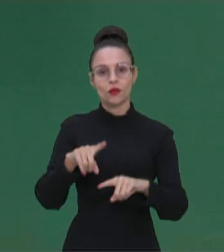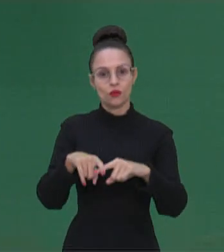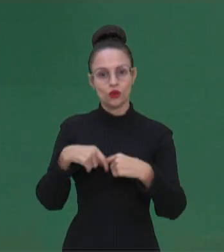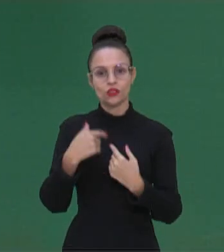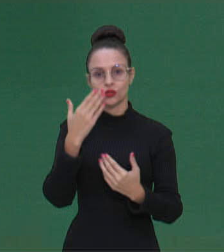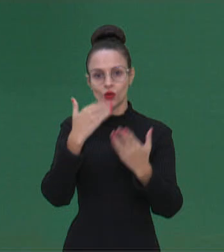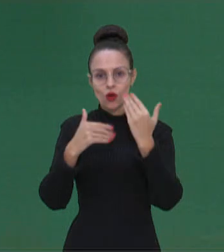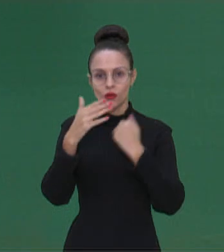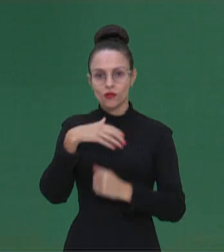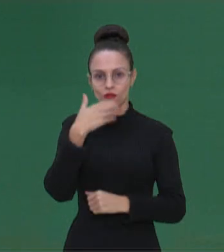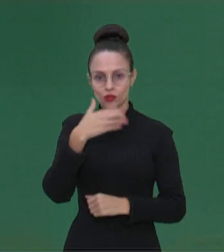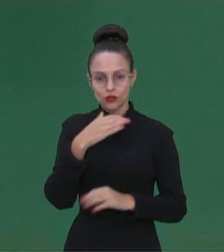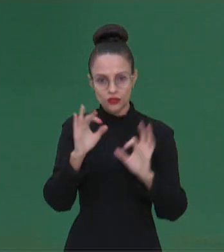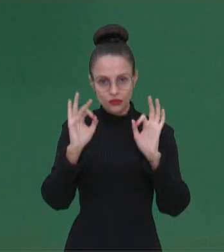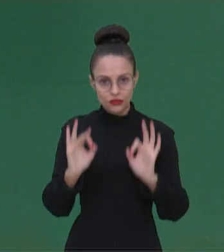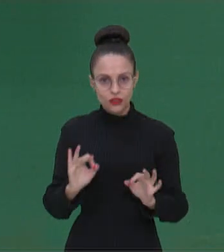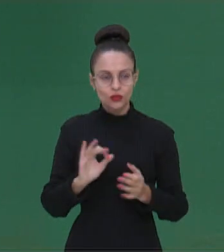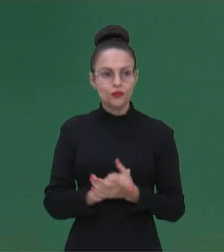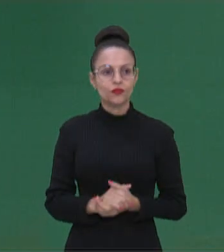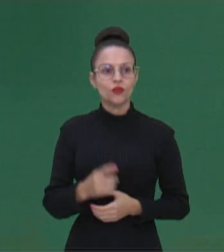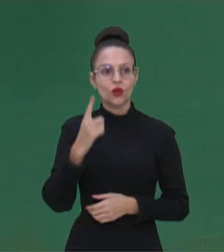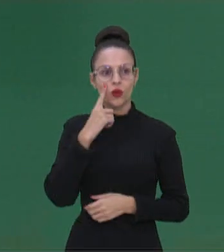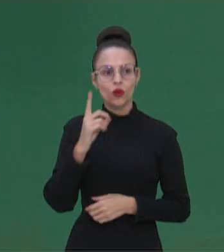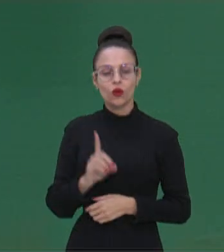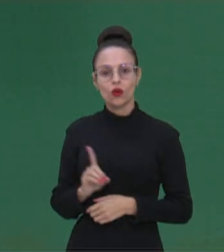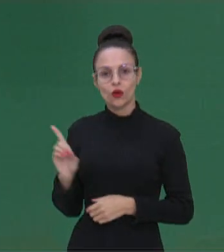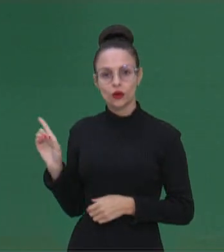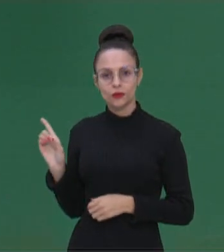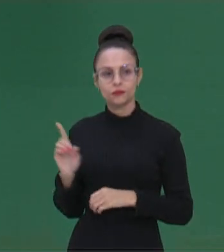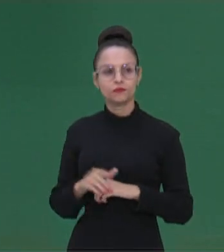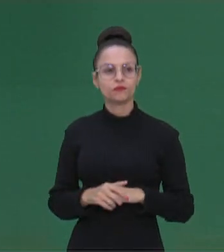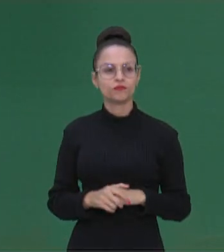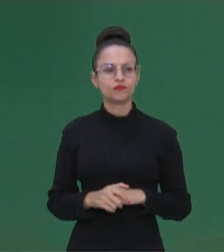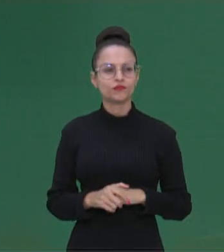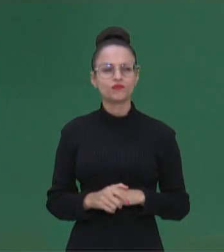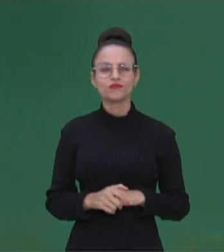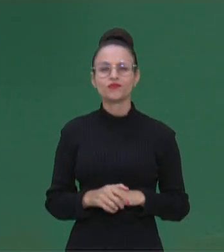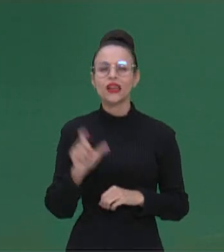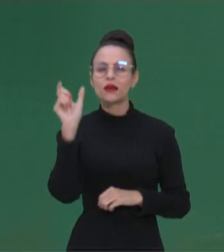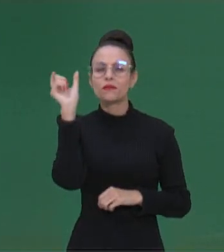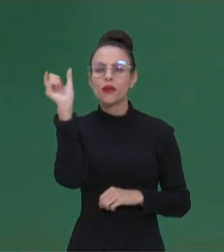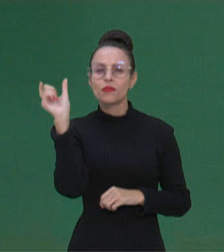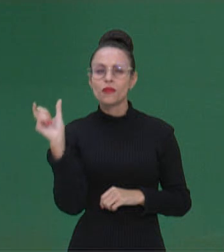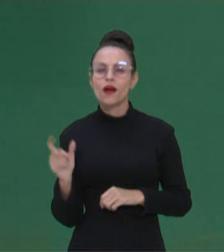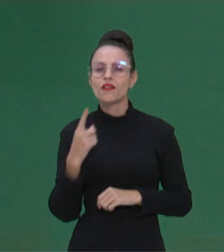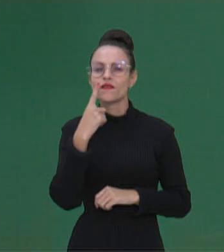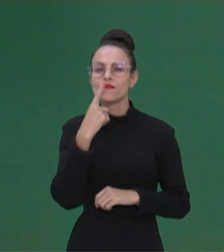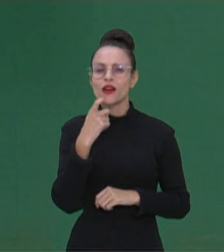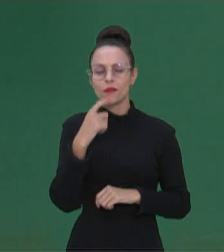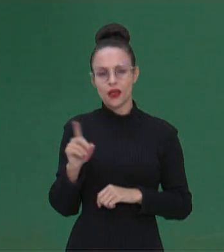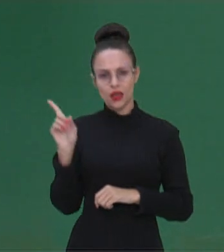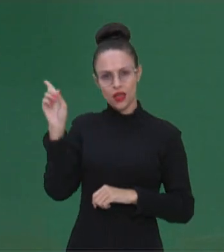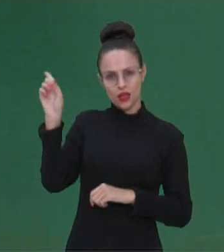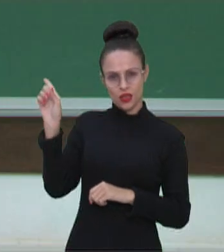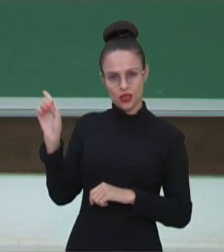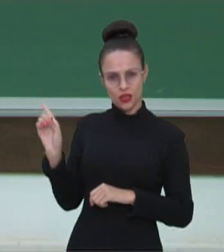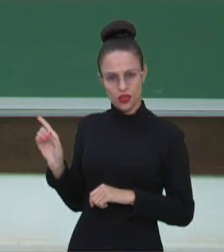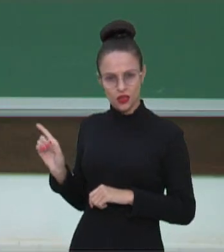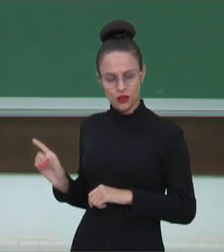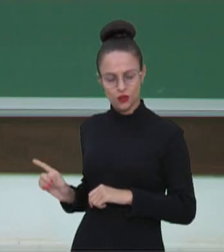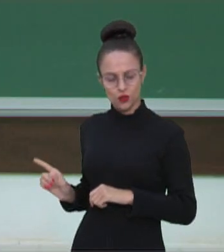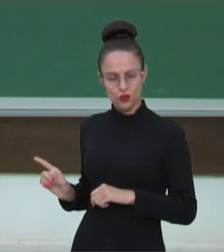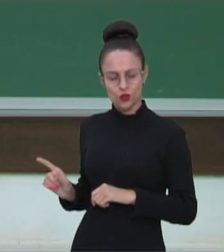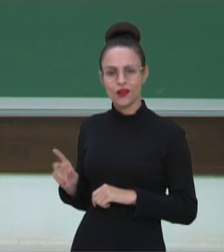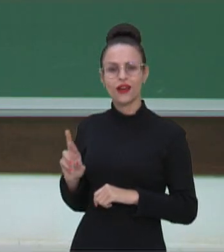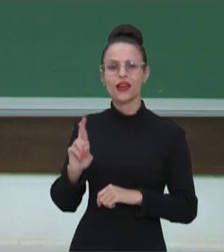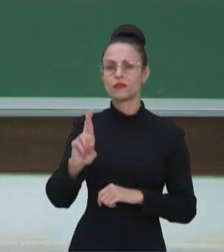ele consome as frutas, certo? Olha lá, pessoal, o que essas palavras que estão em destaque aqui